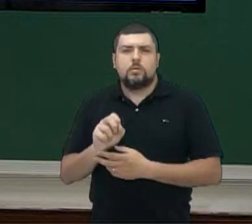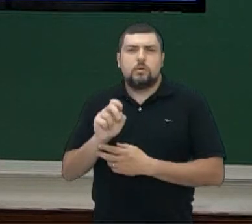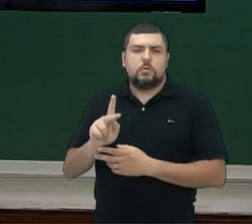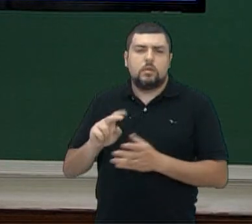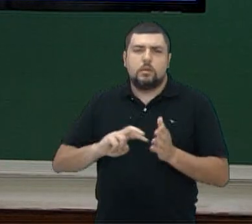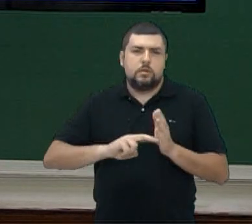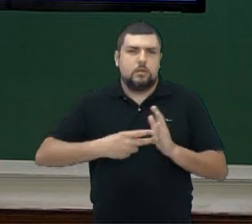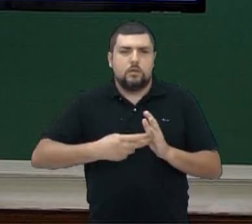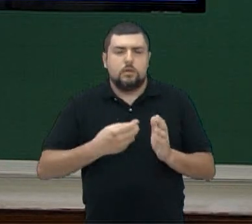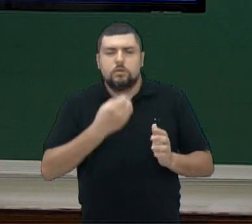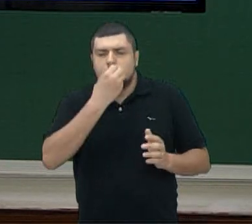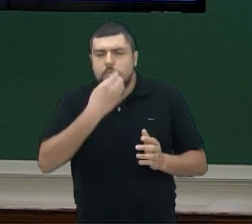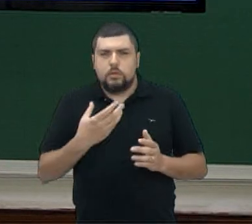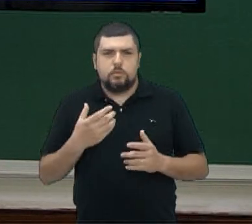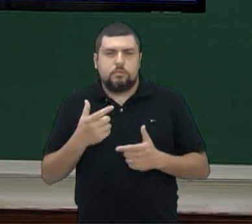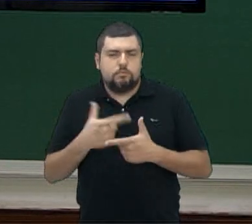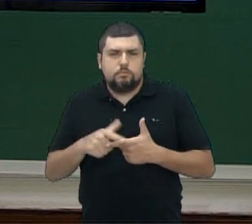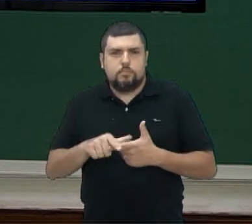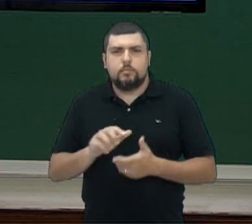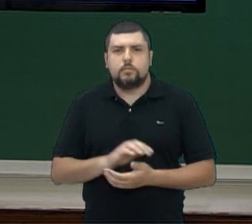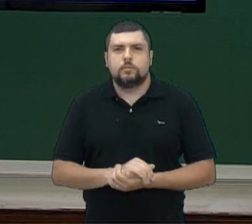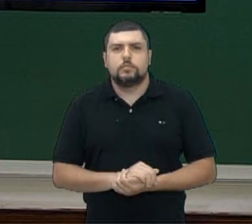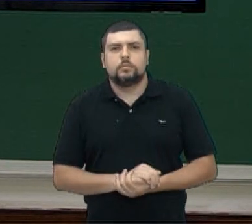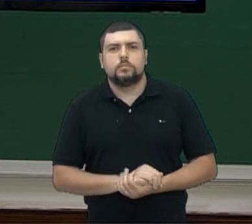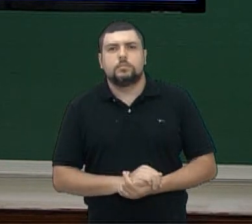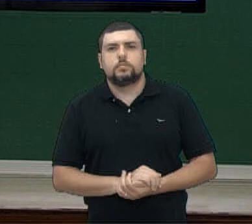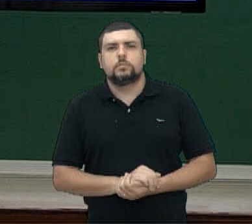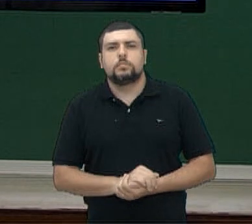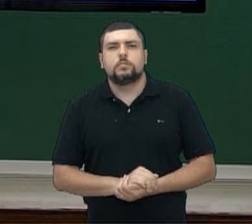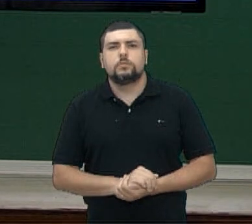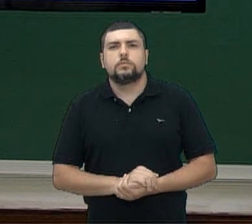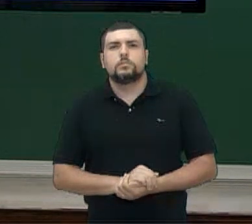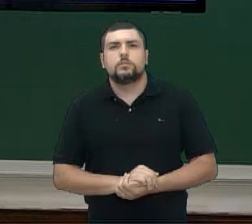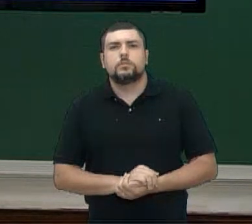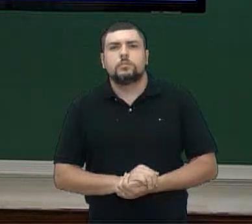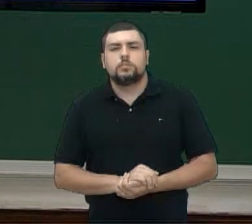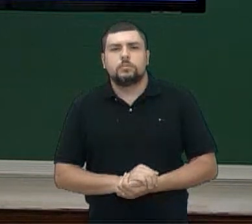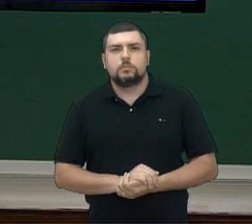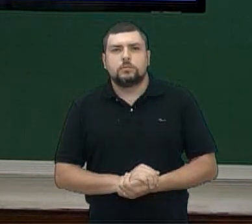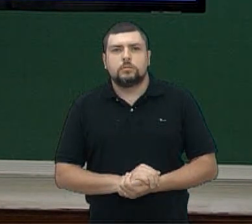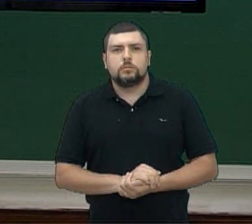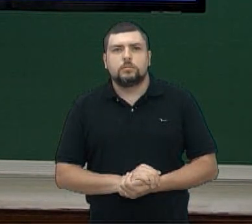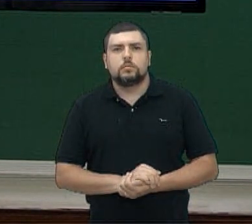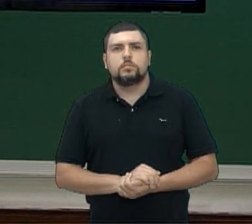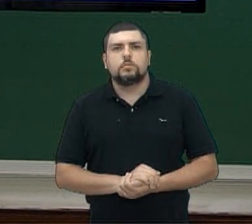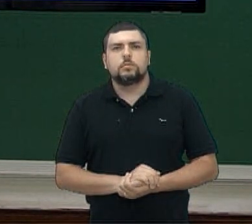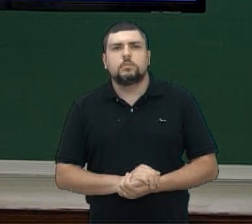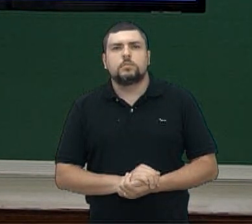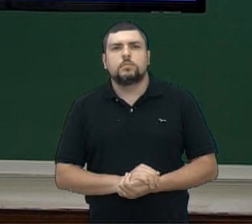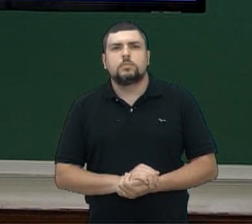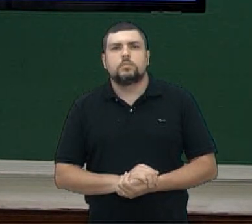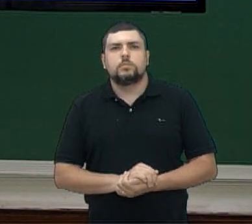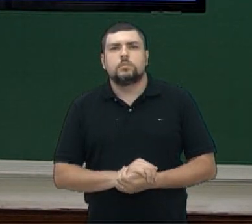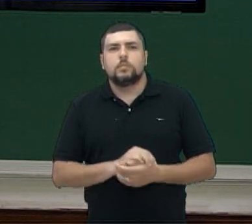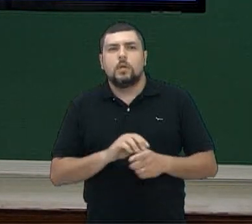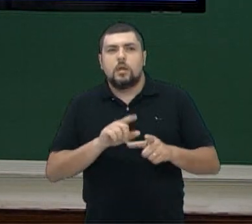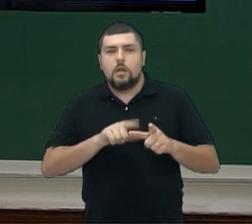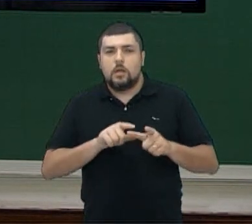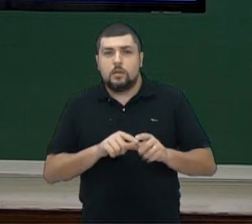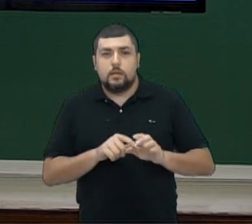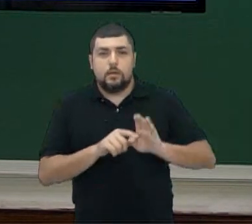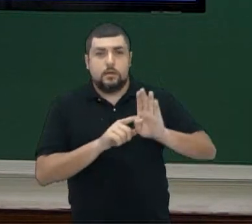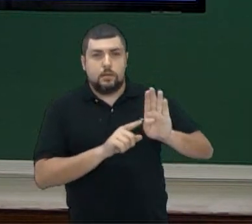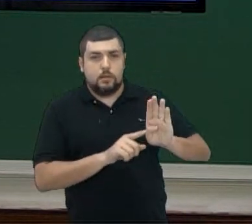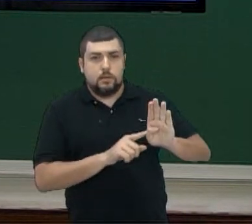problema, ok? Letter B, sorry, I'm so sorry or I'm sorry. No caso aqui da letra B, as duas alternativas